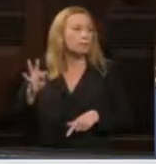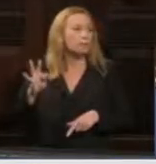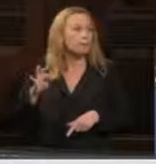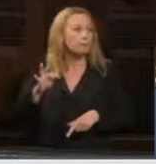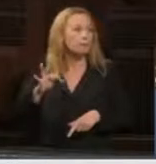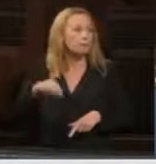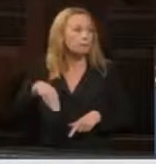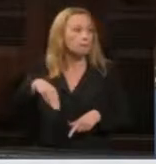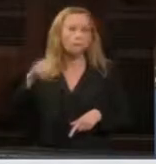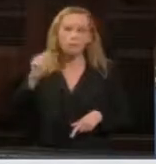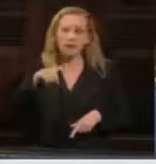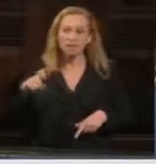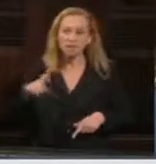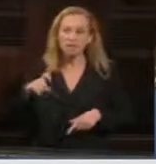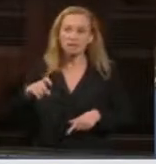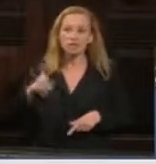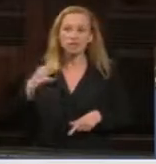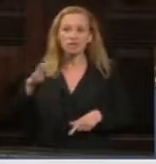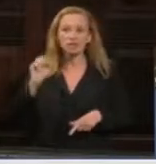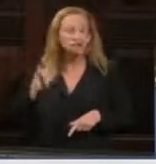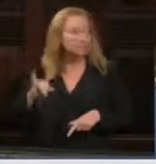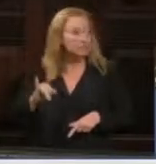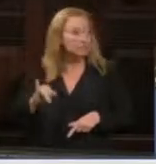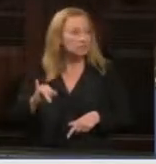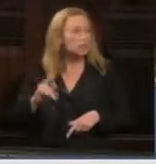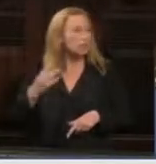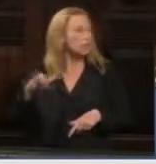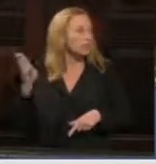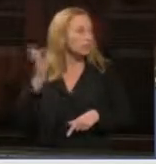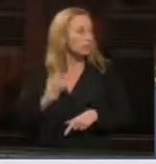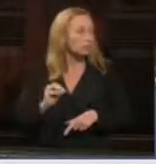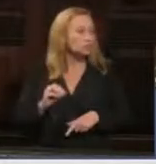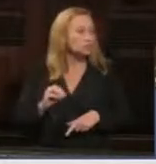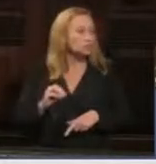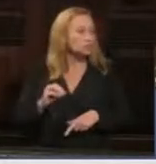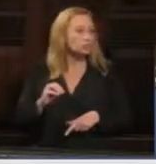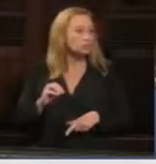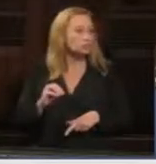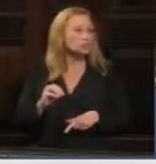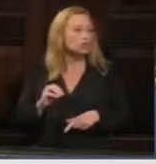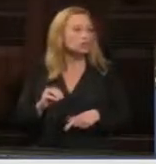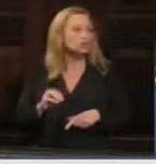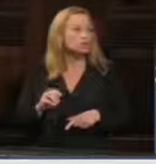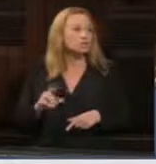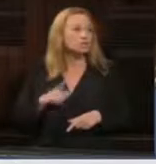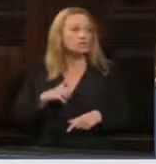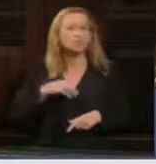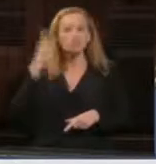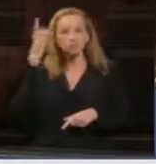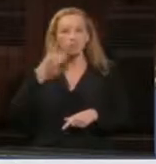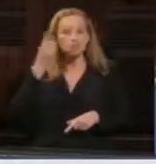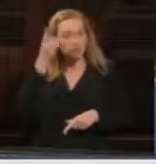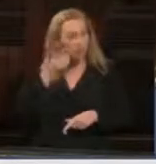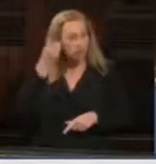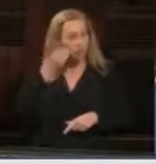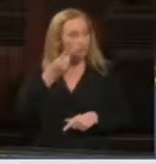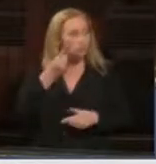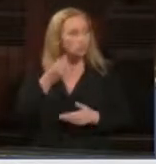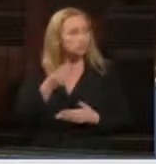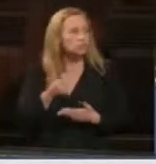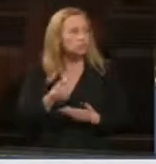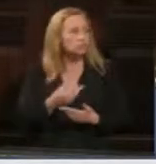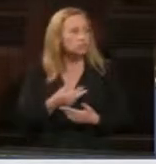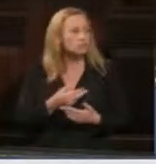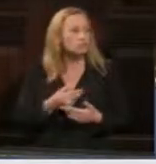dani monteiro o tanto pedro brasão é são deputados com perfis diferentes um trajetória